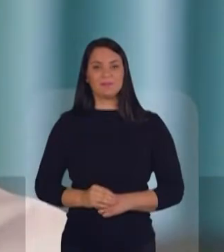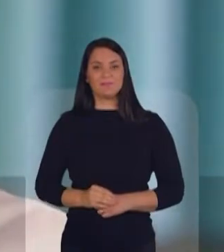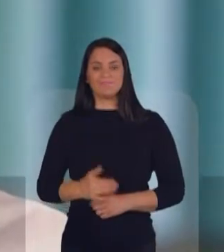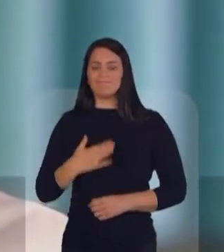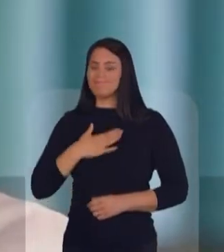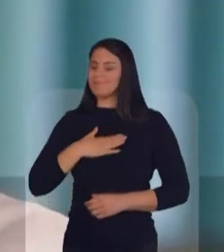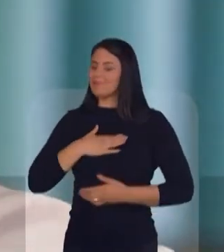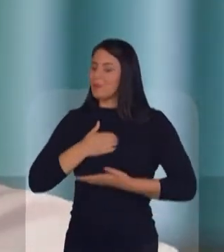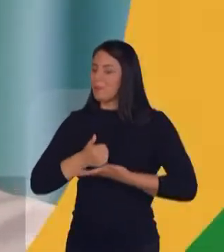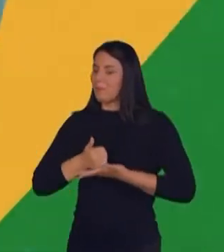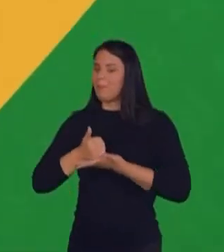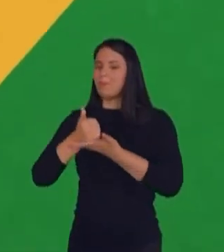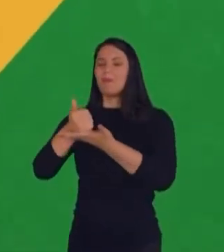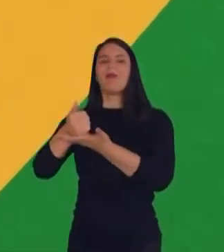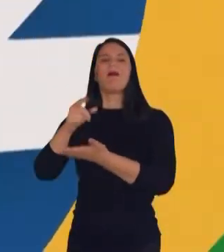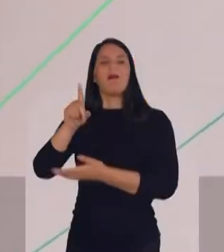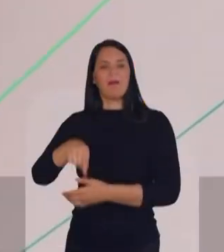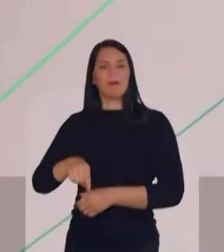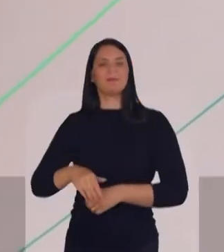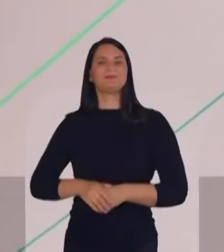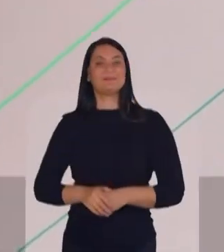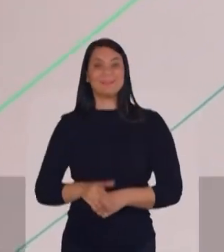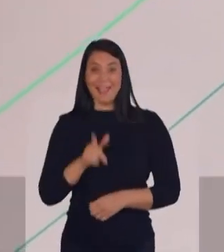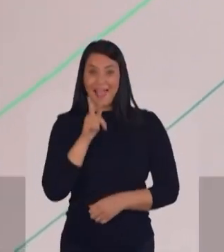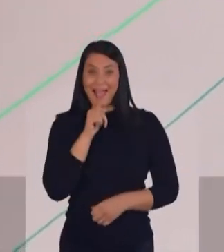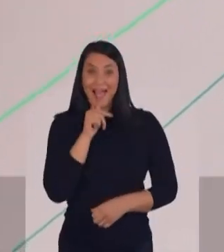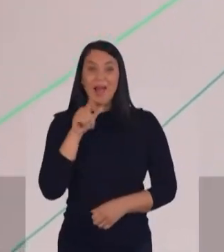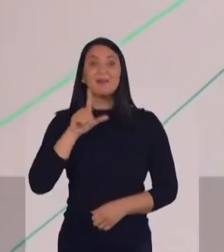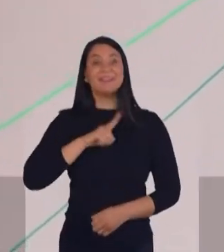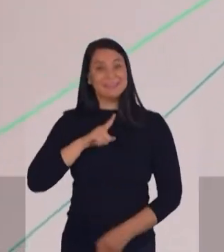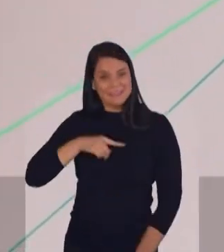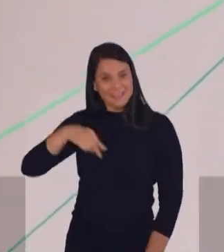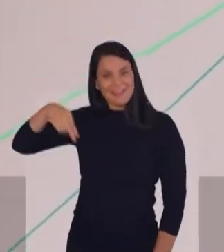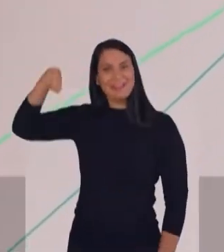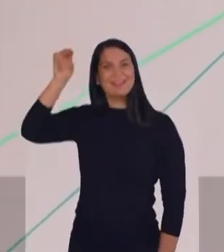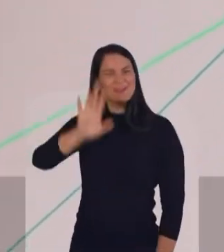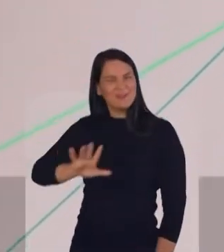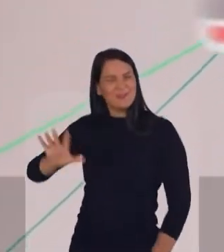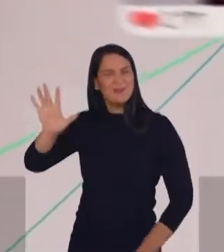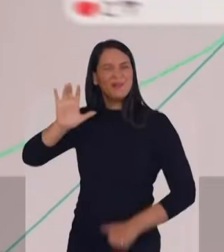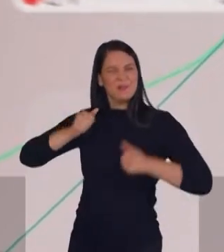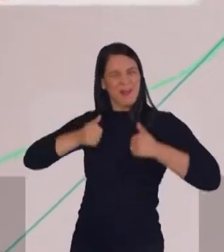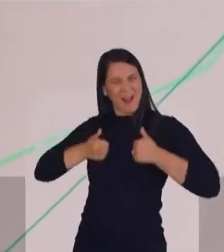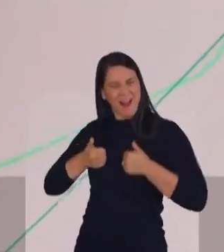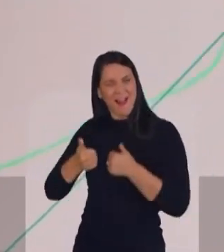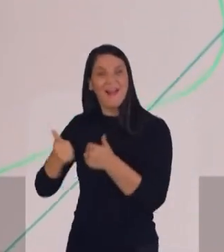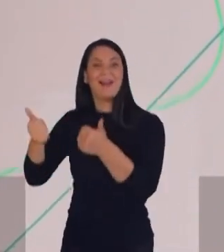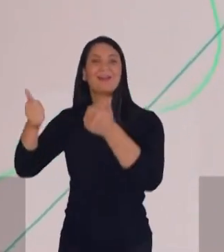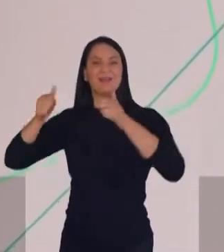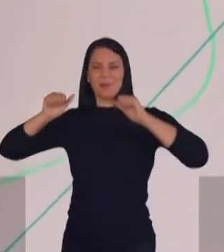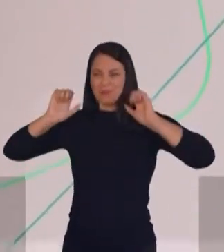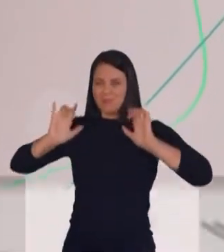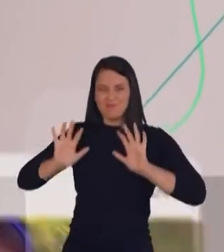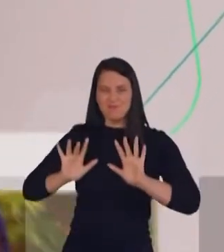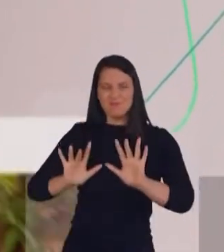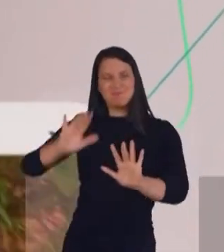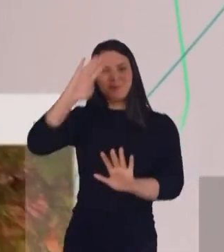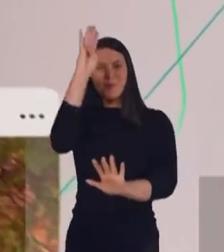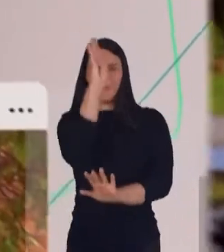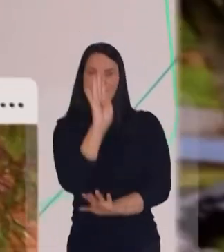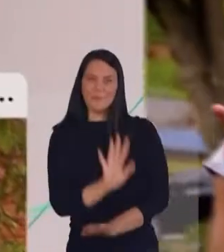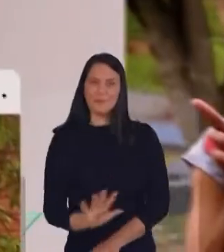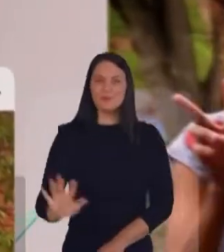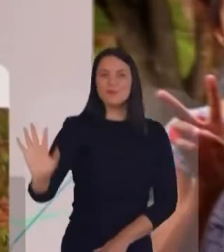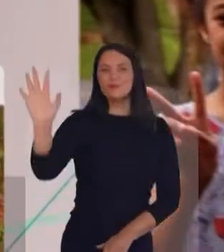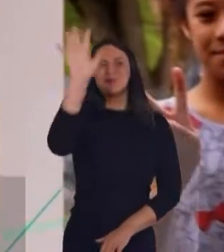o quão benéfico foi aquilo. A água chegou no Nordeste, chegou com tanta força que tá fazendo uma onda no Brasil